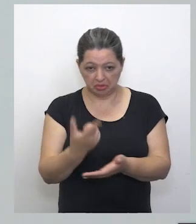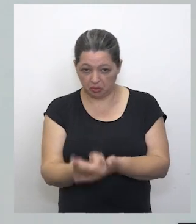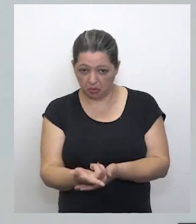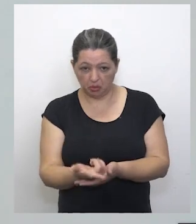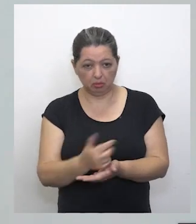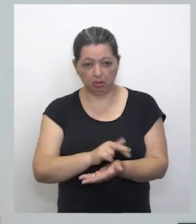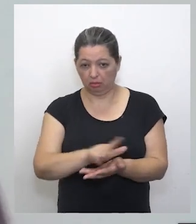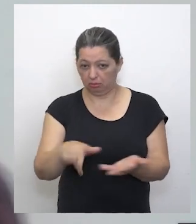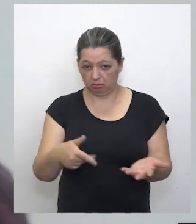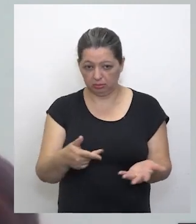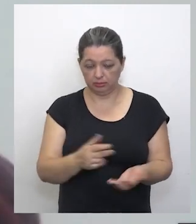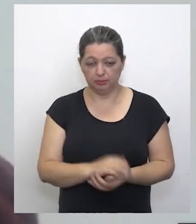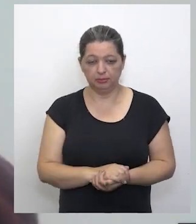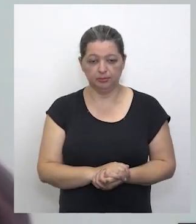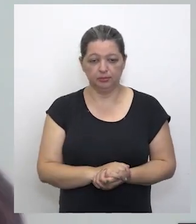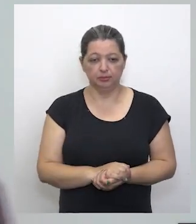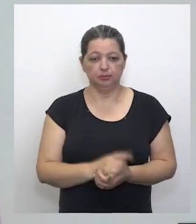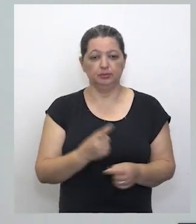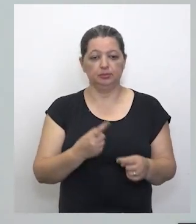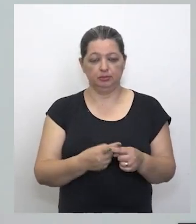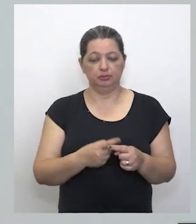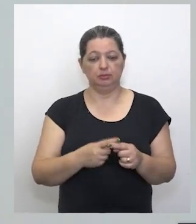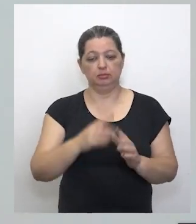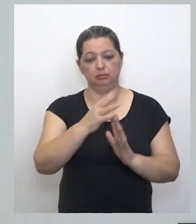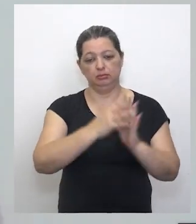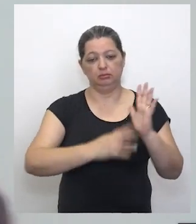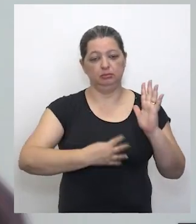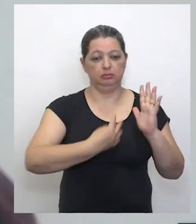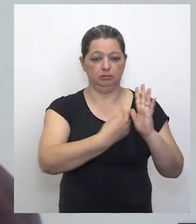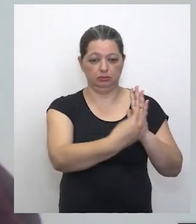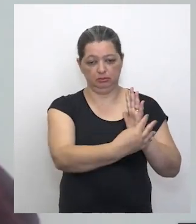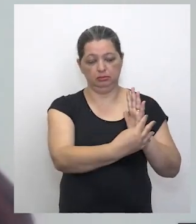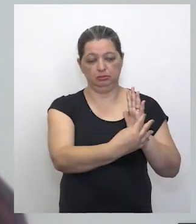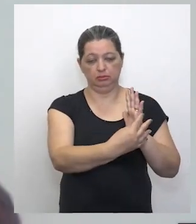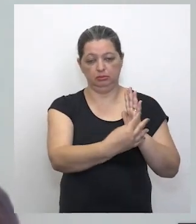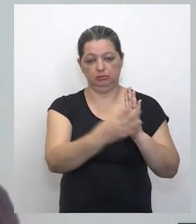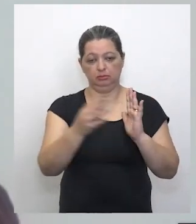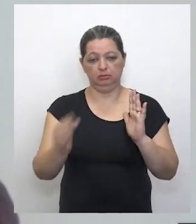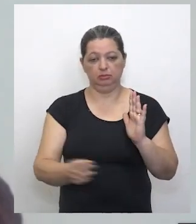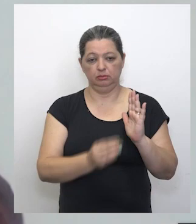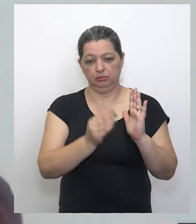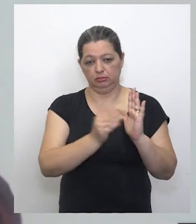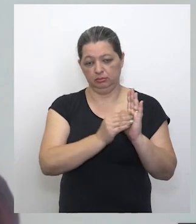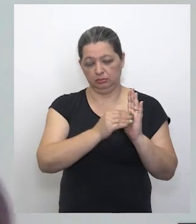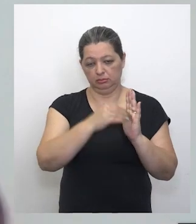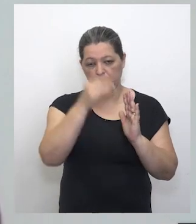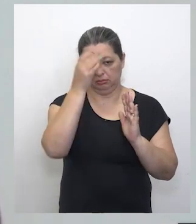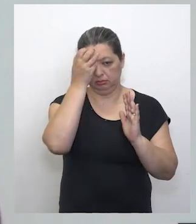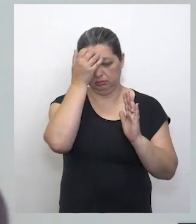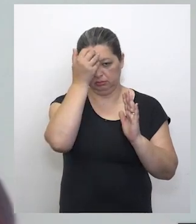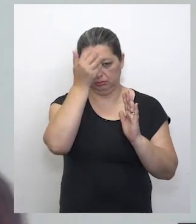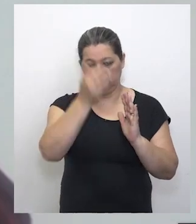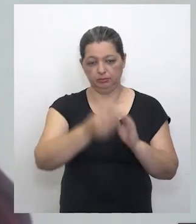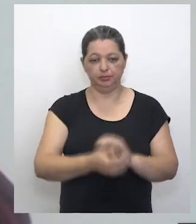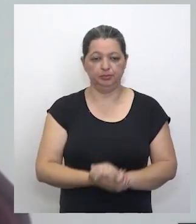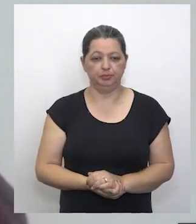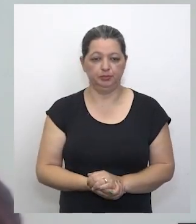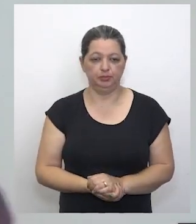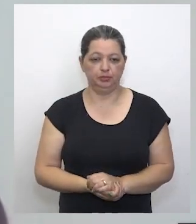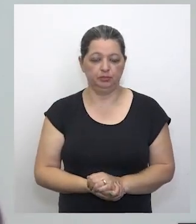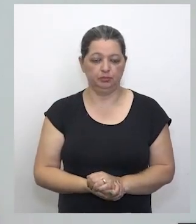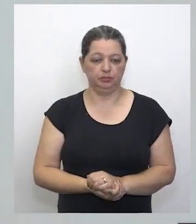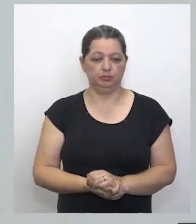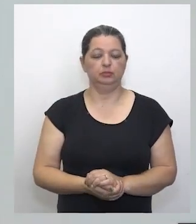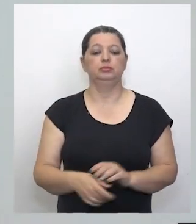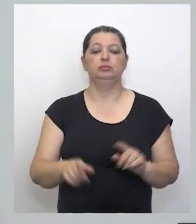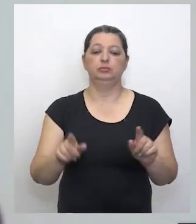A atividade aponta para o preenchimento de uma tabela em que será inserido o cálculo mental. E, a partir disso, nós podemos